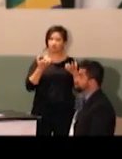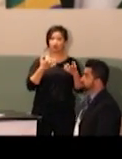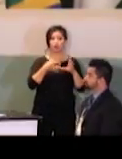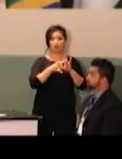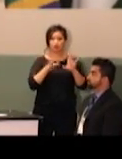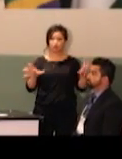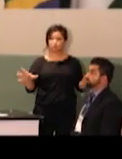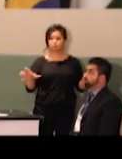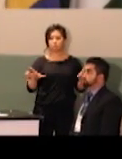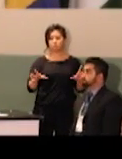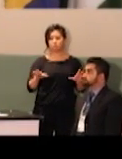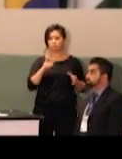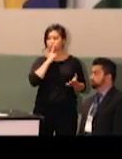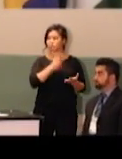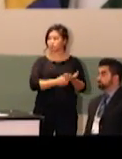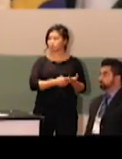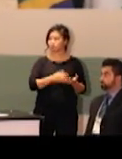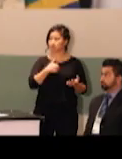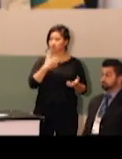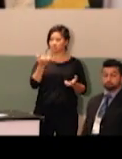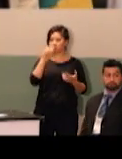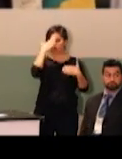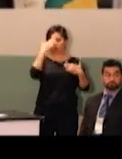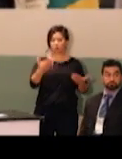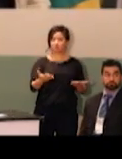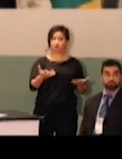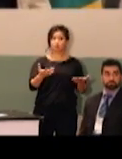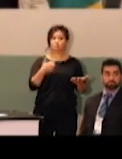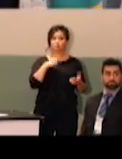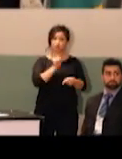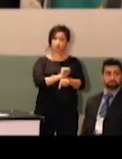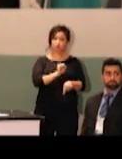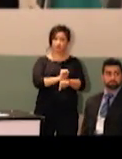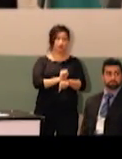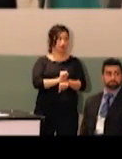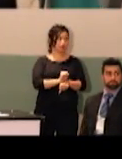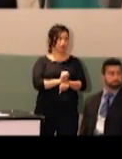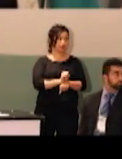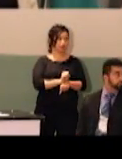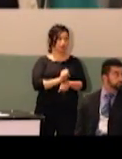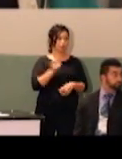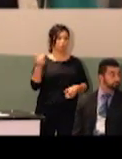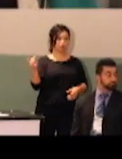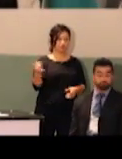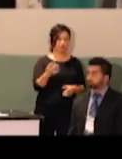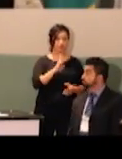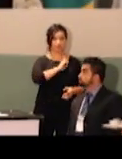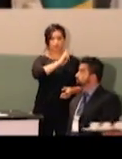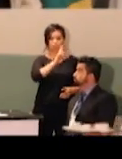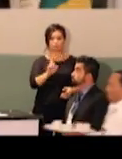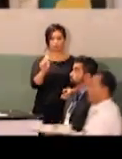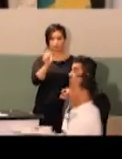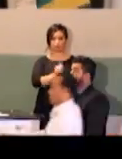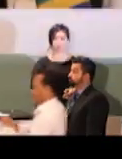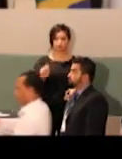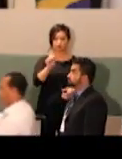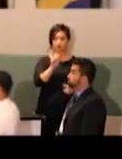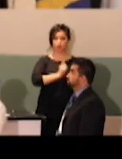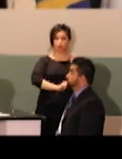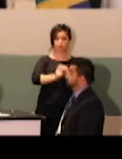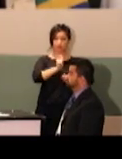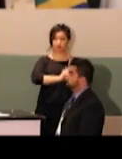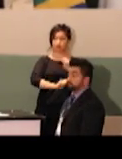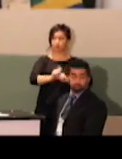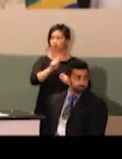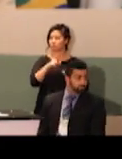político. E eu agradeço a cada um dos senhores. Espero ter dado, em nome da Associação Comercial do Distrito Federal, a